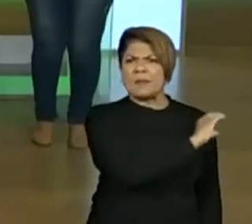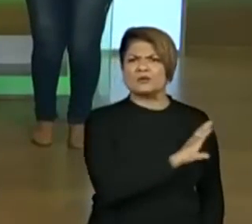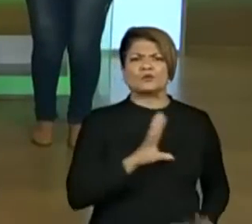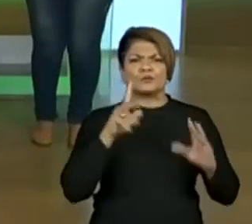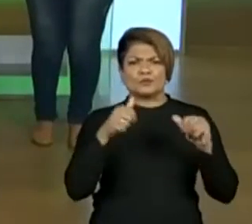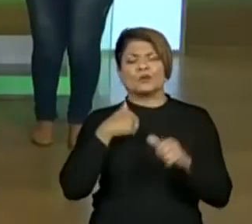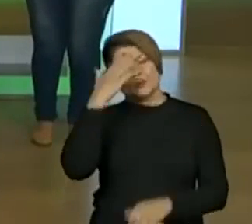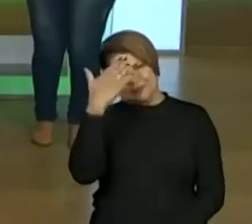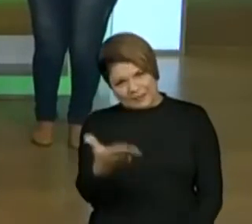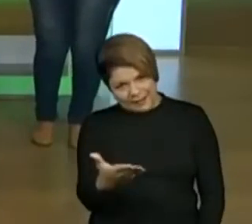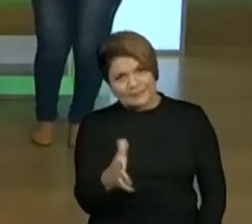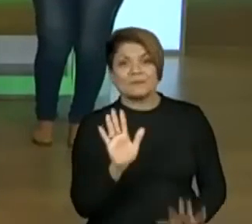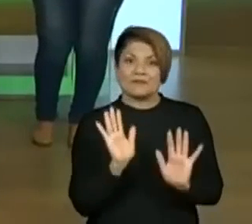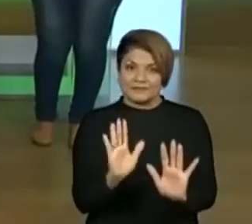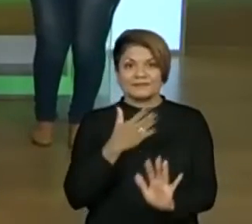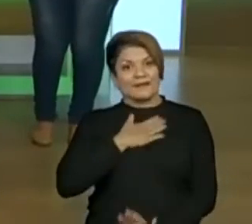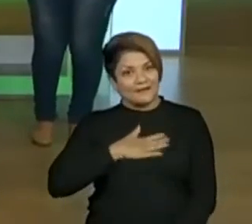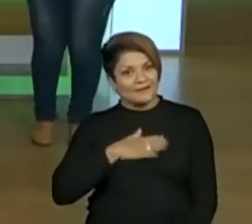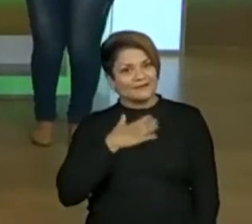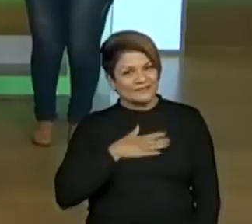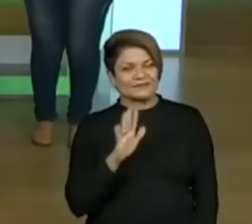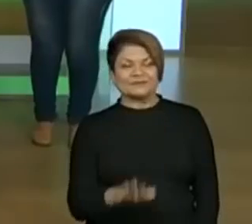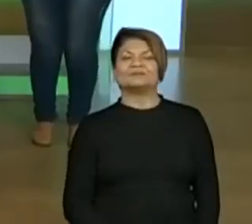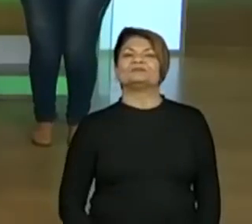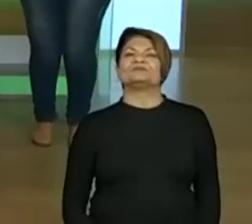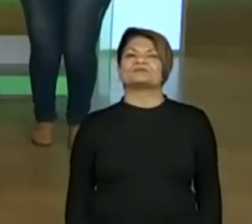gente. Obrigada, Laurinha. Muito bem.